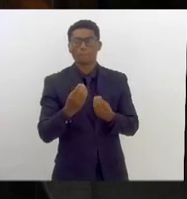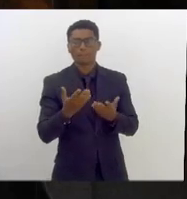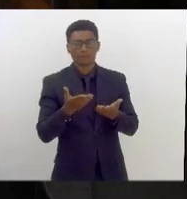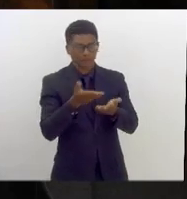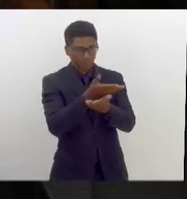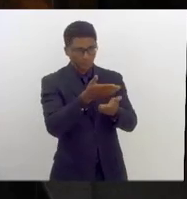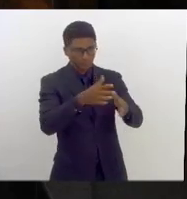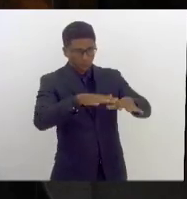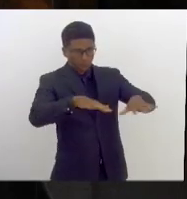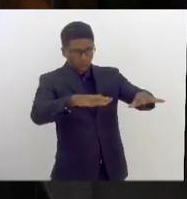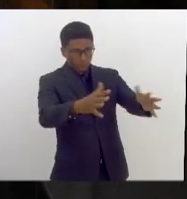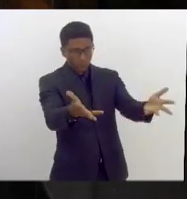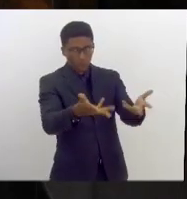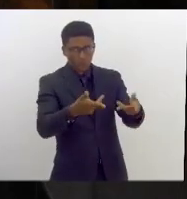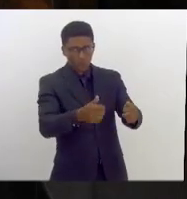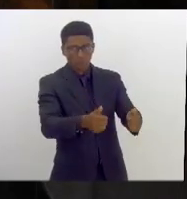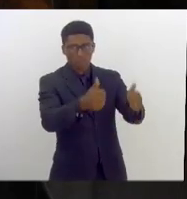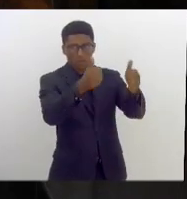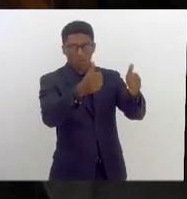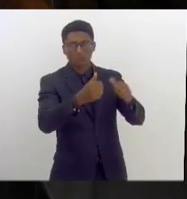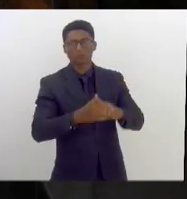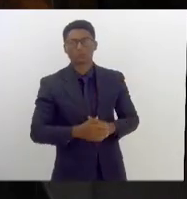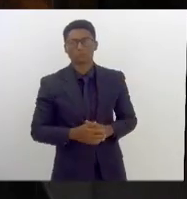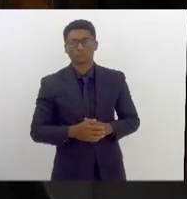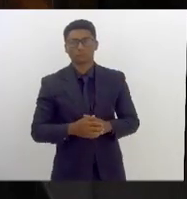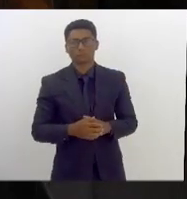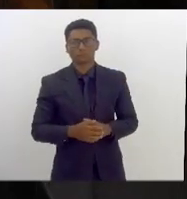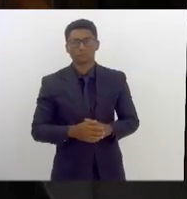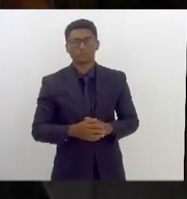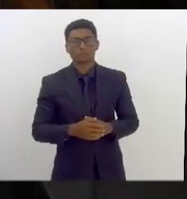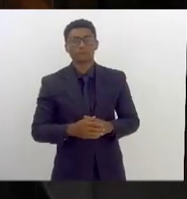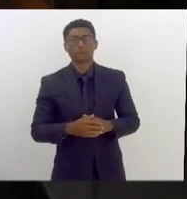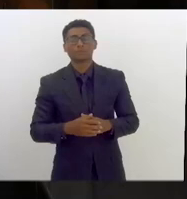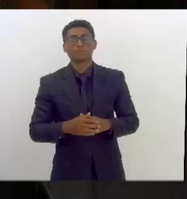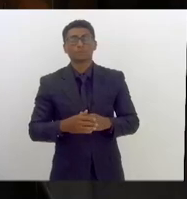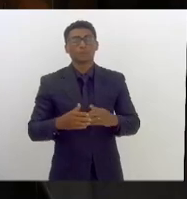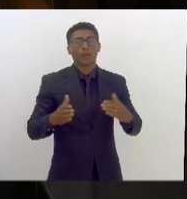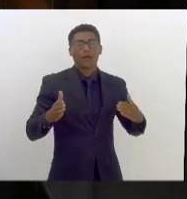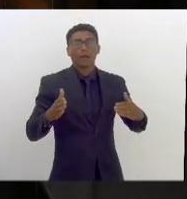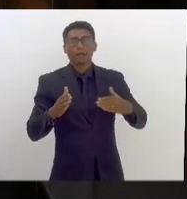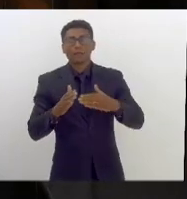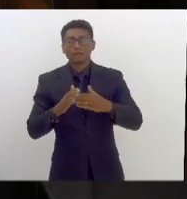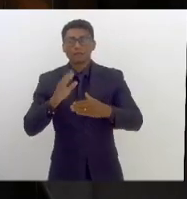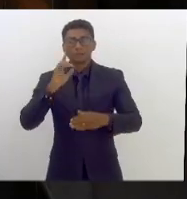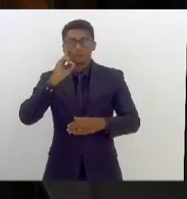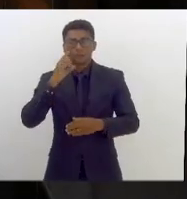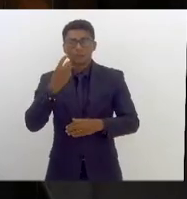via permanente. Válido até